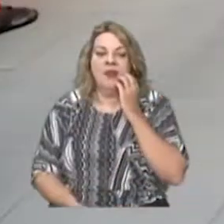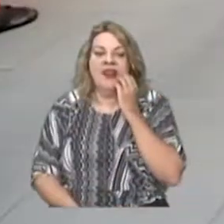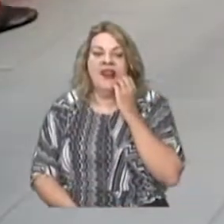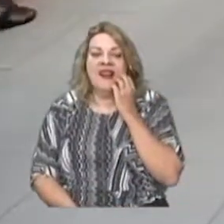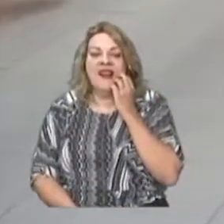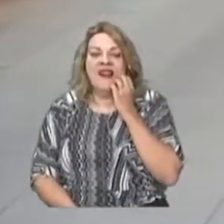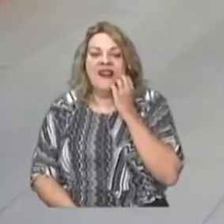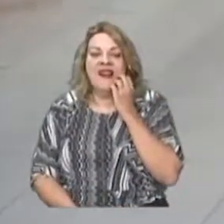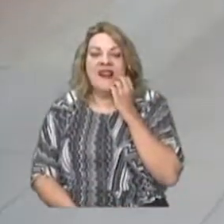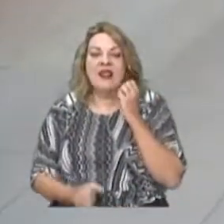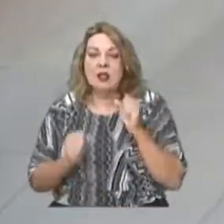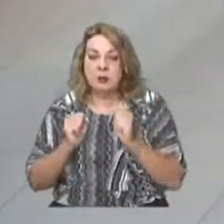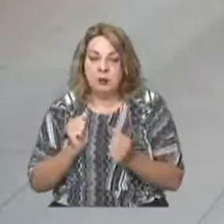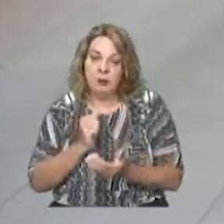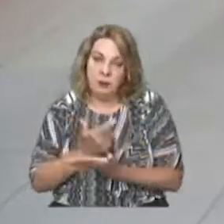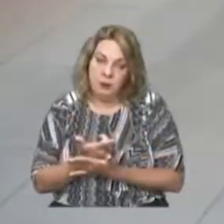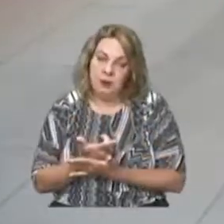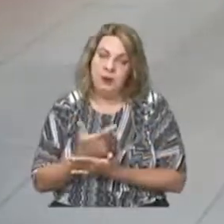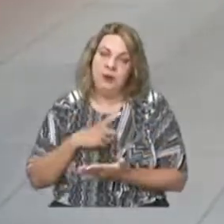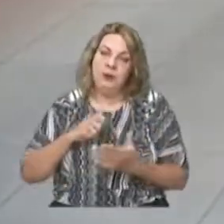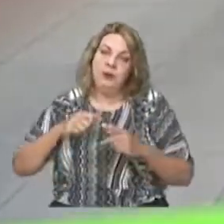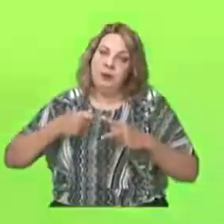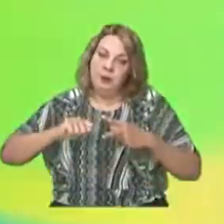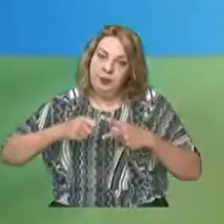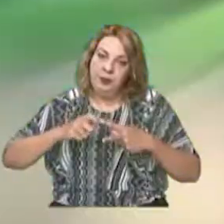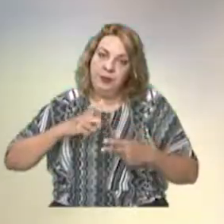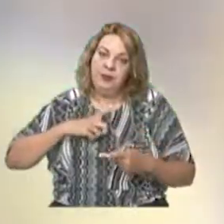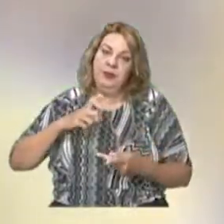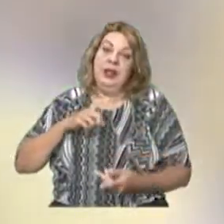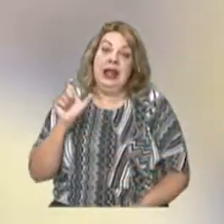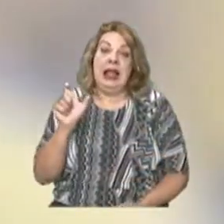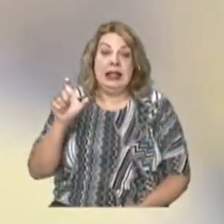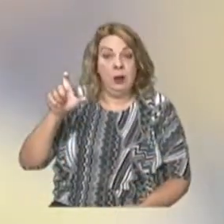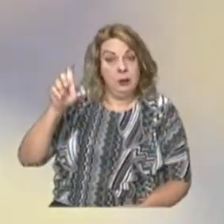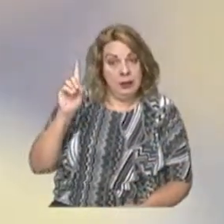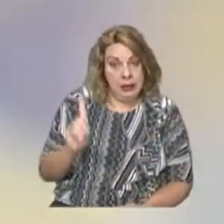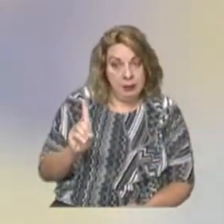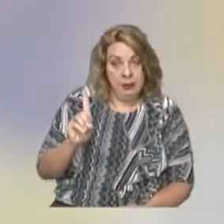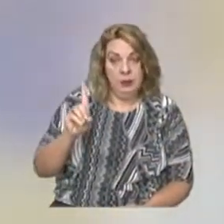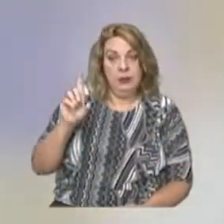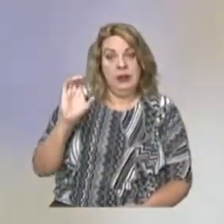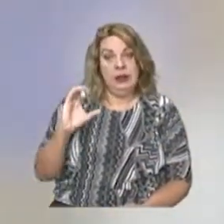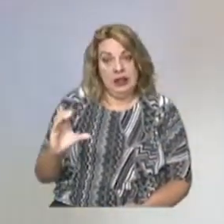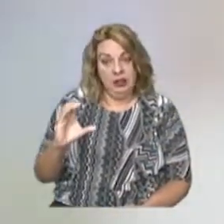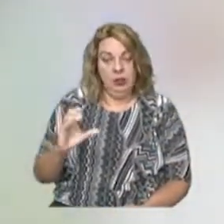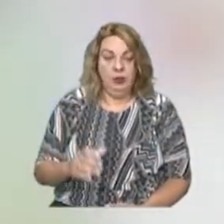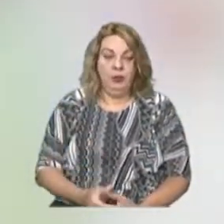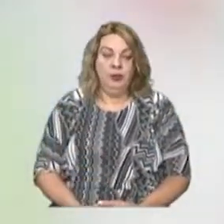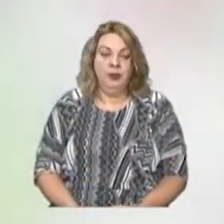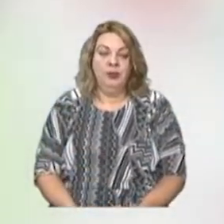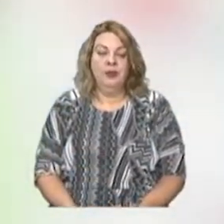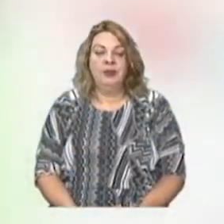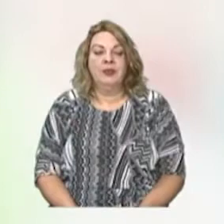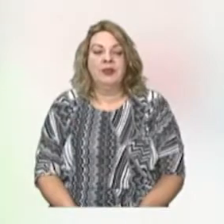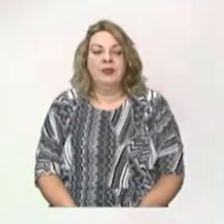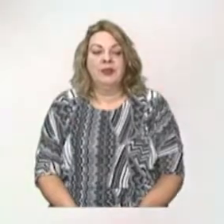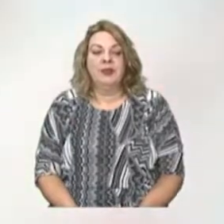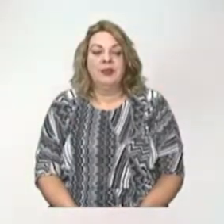ganhador. Você pode comprar no Pix, no cartão de crédito e de débito. Caju Cap, salvando vidas e